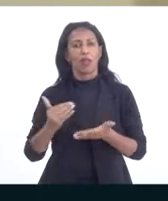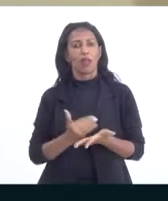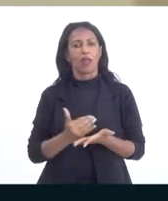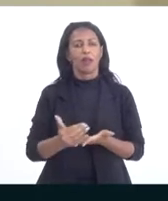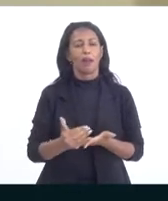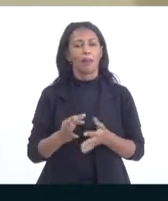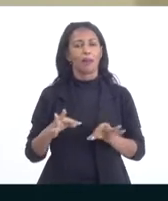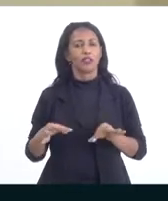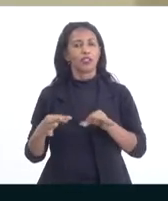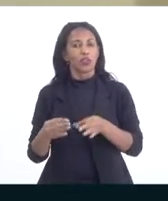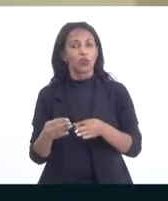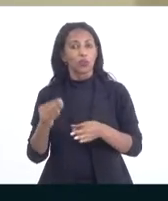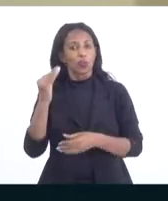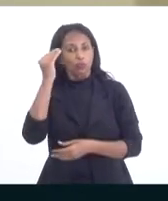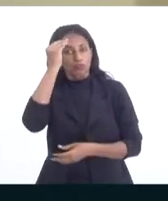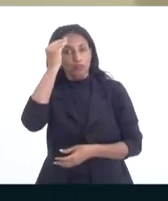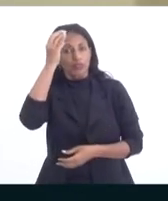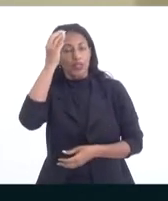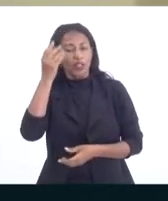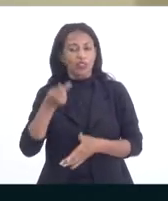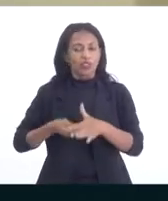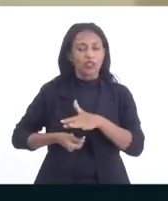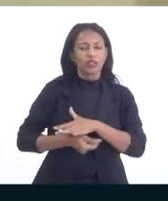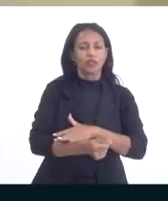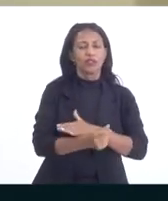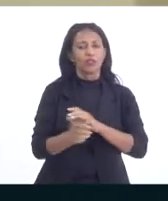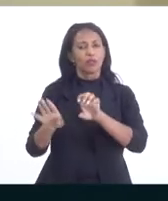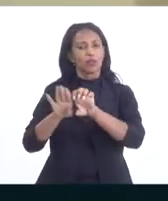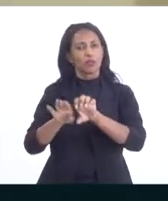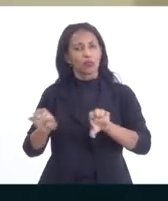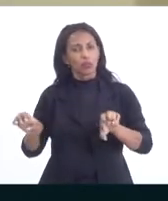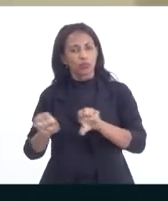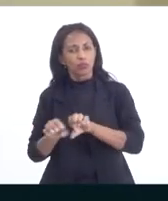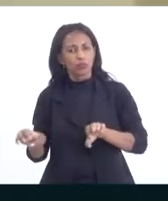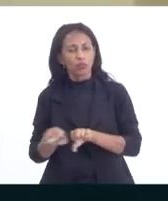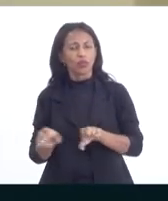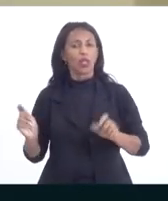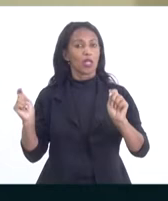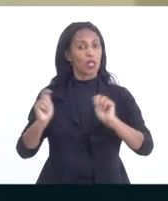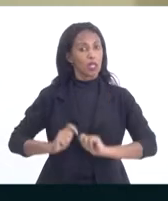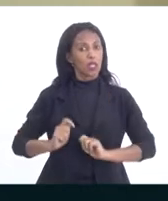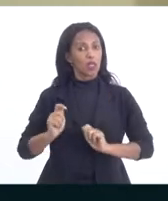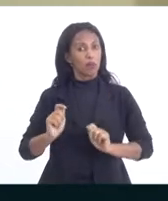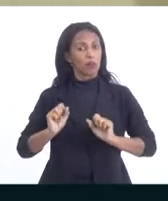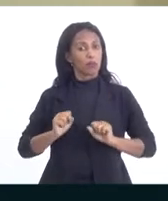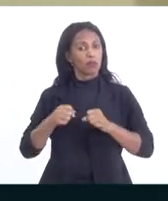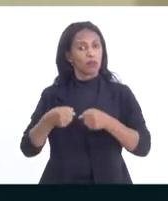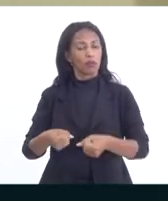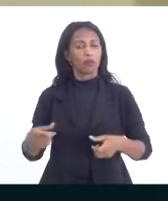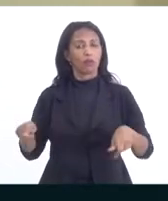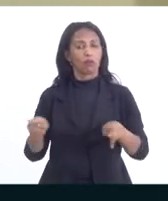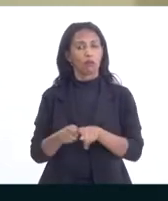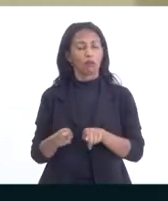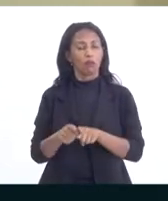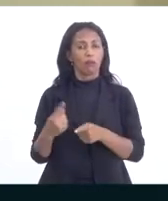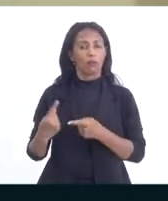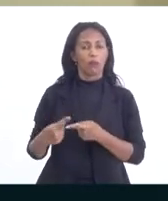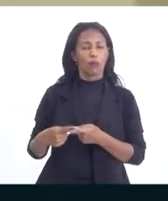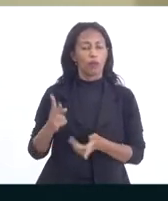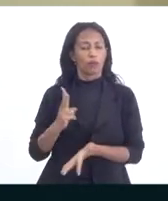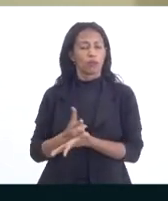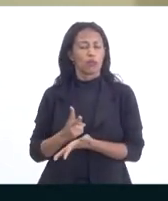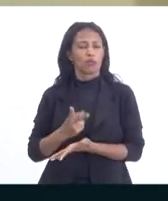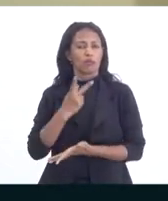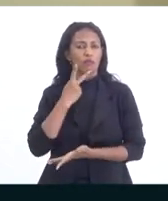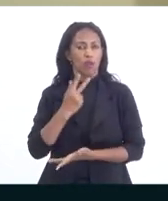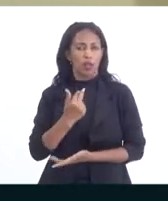toda a sua concepção de investimentos na área de infraestrutura, né? E que possa fortalecer também, né? Porque eu sempre digo isso,